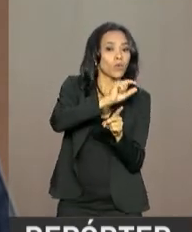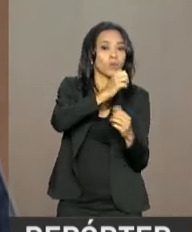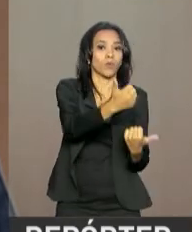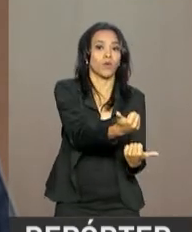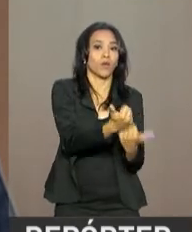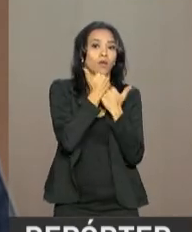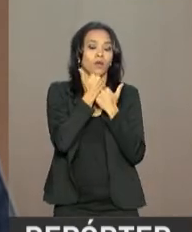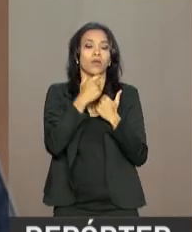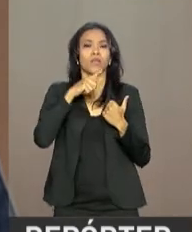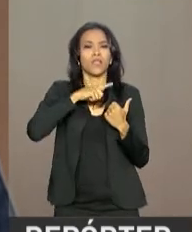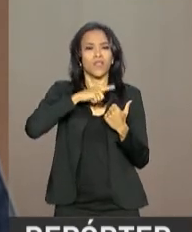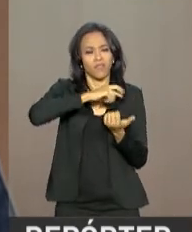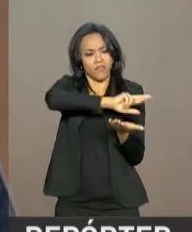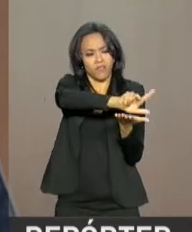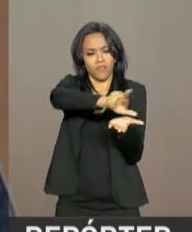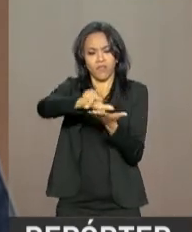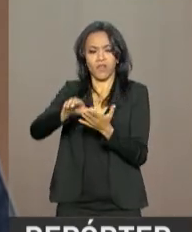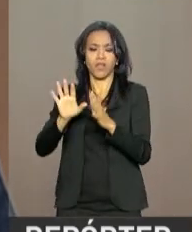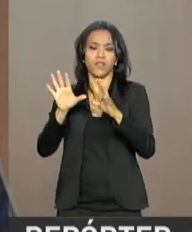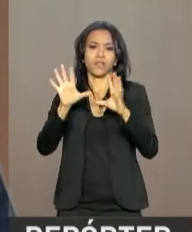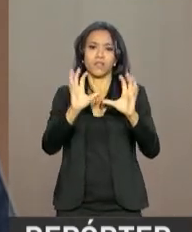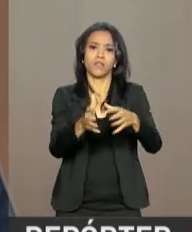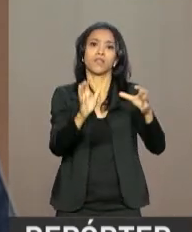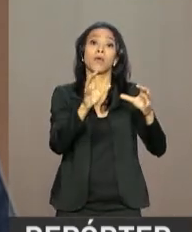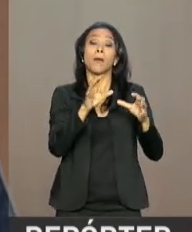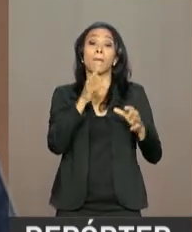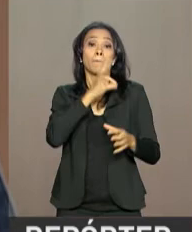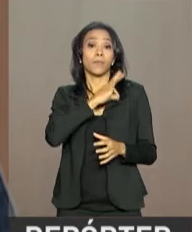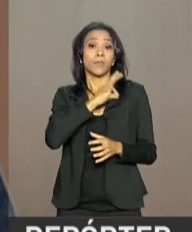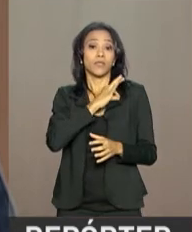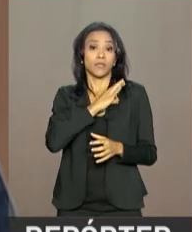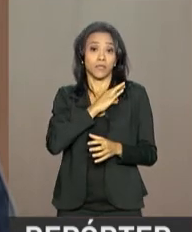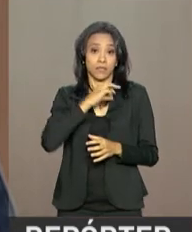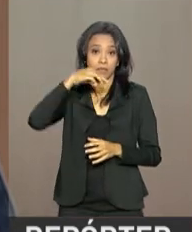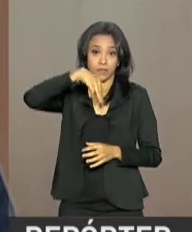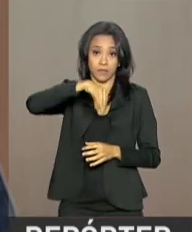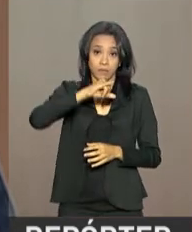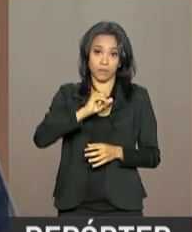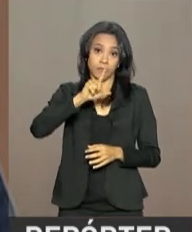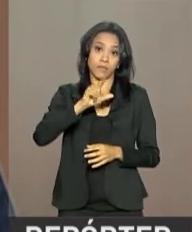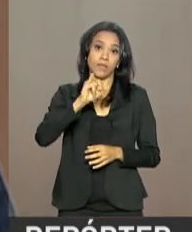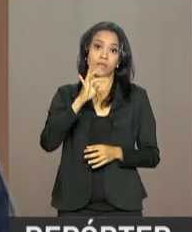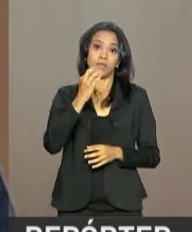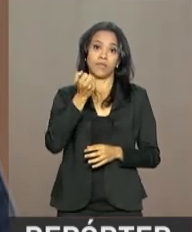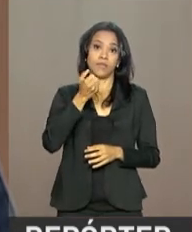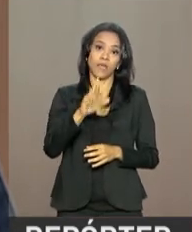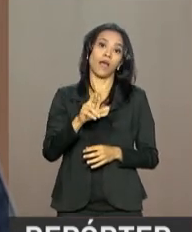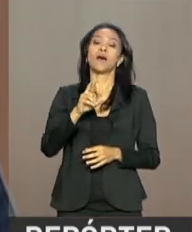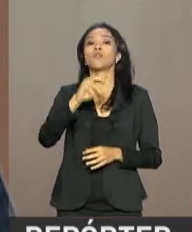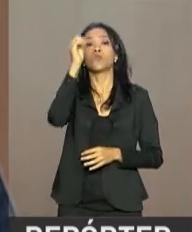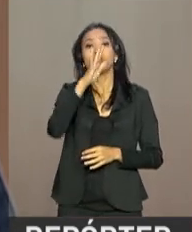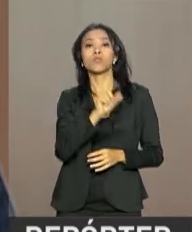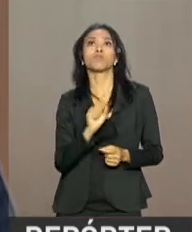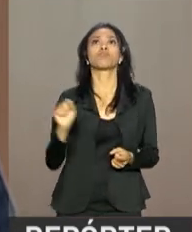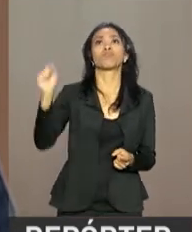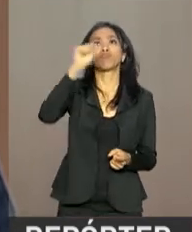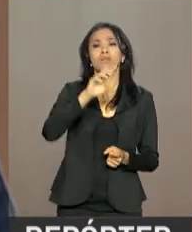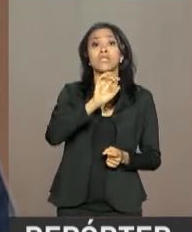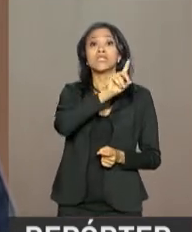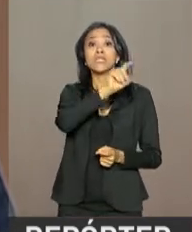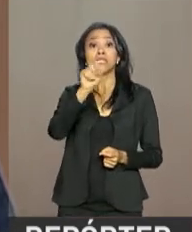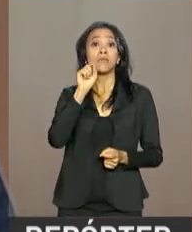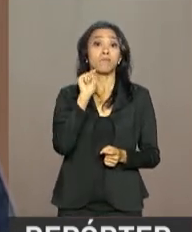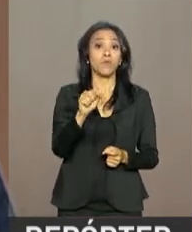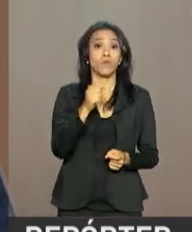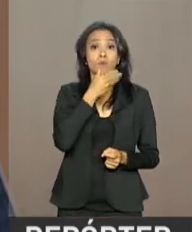todas as polícias militares do brasil um efetivo total de 100 mil homens e mulheres que foi a